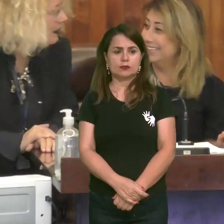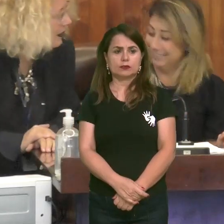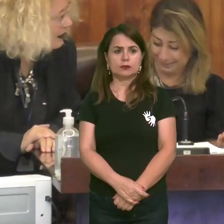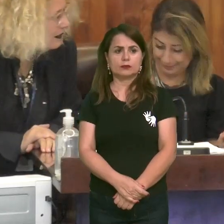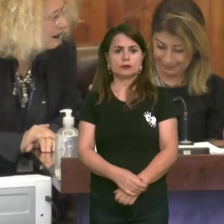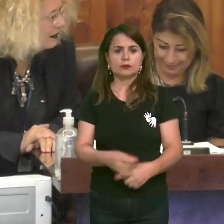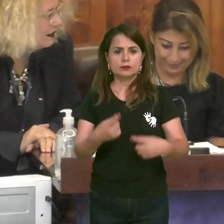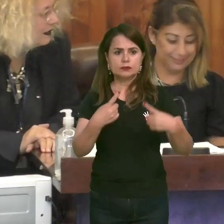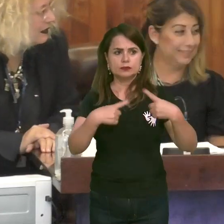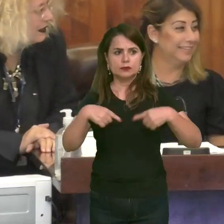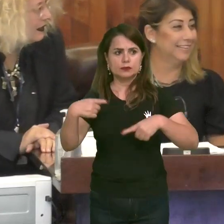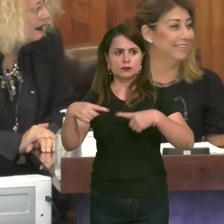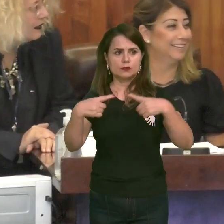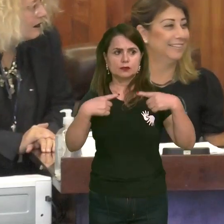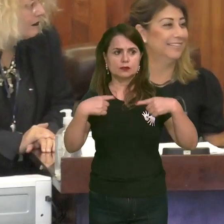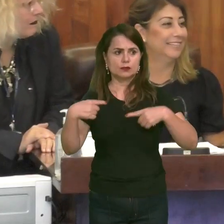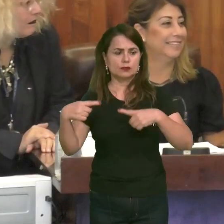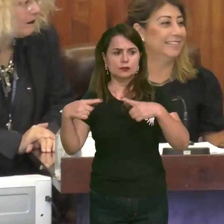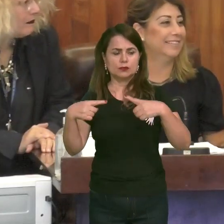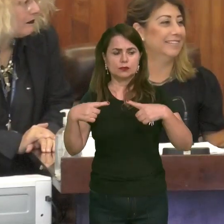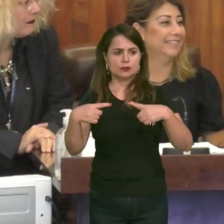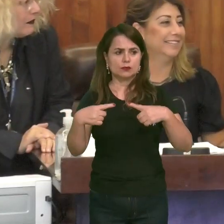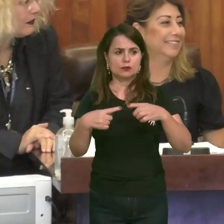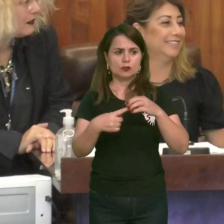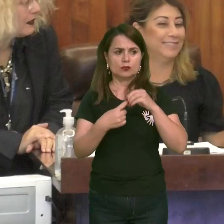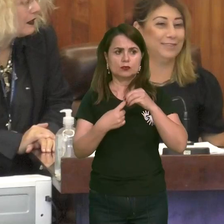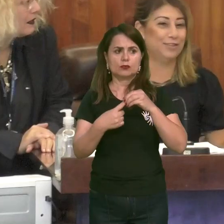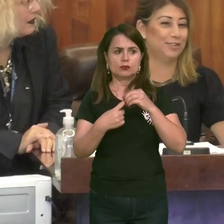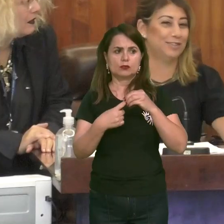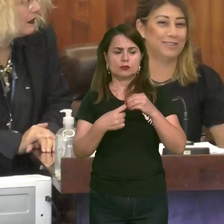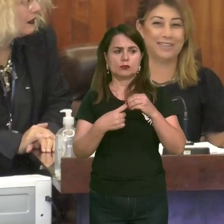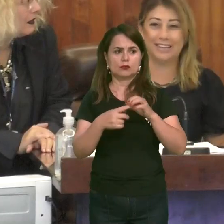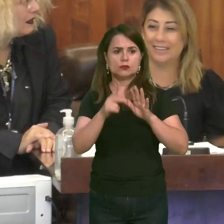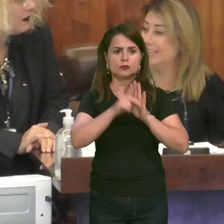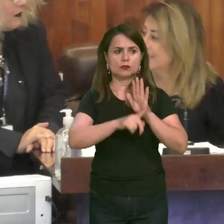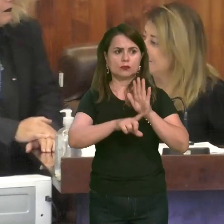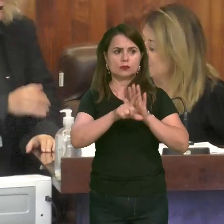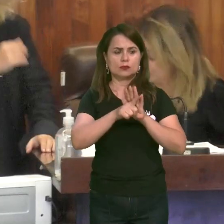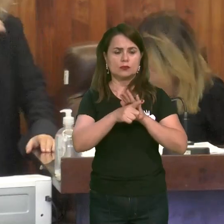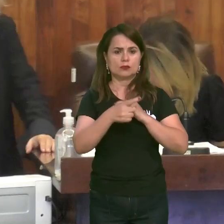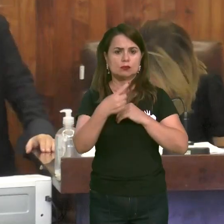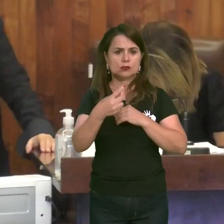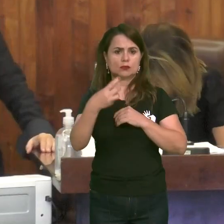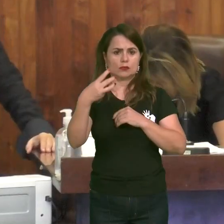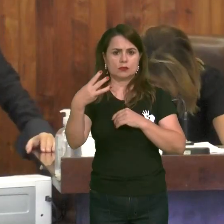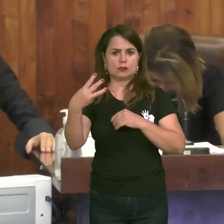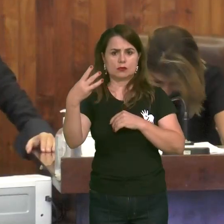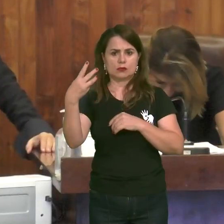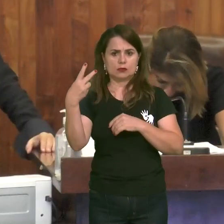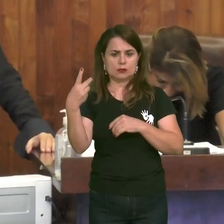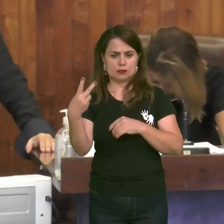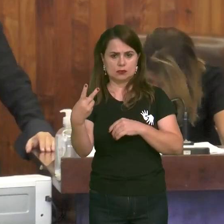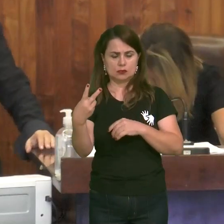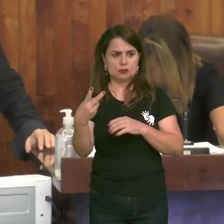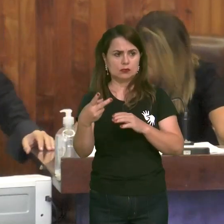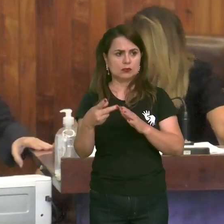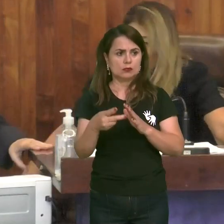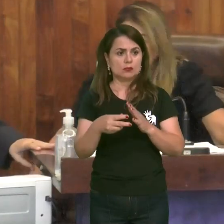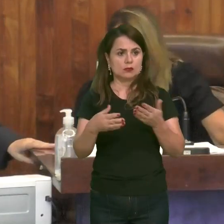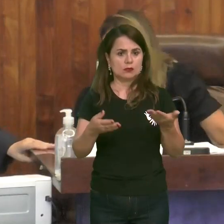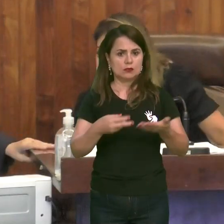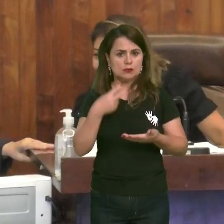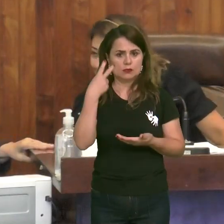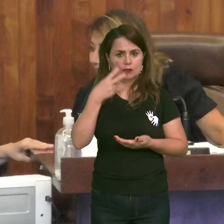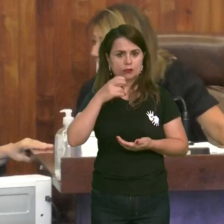Continua em discussão única é o projeto de lei 132 2022 com a palavra Vereador Júnior Morais